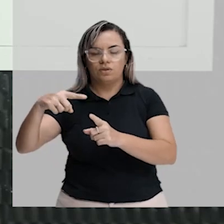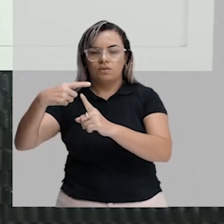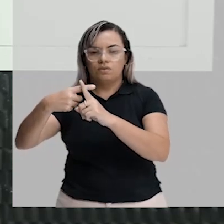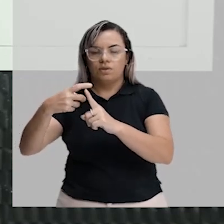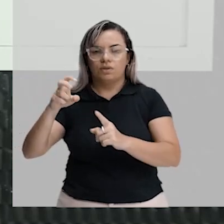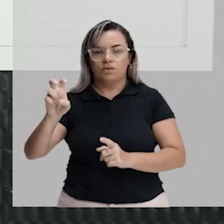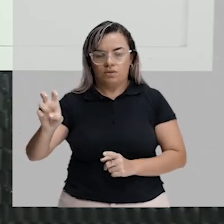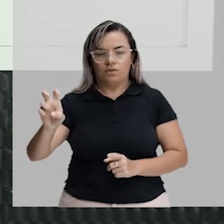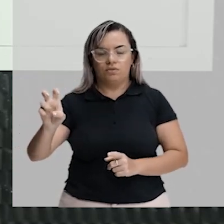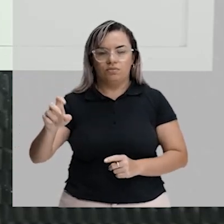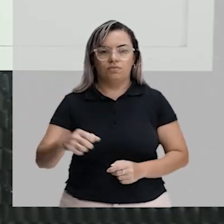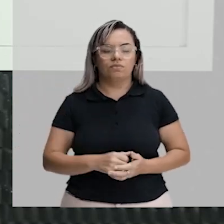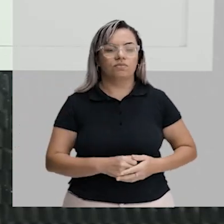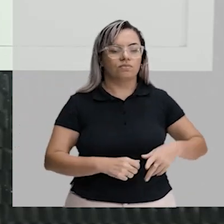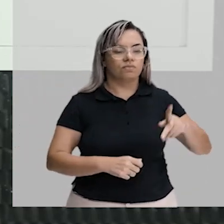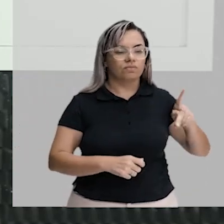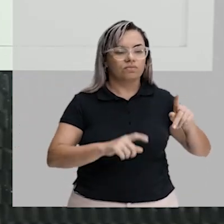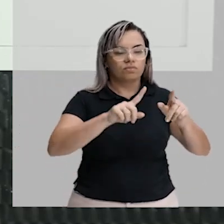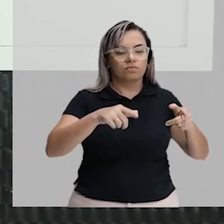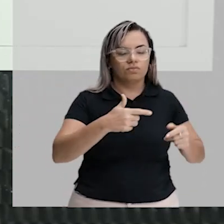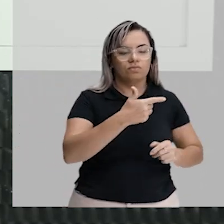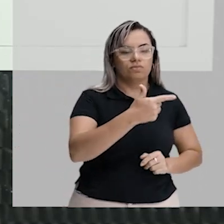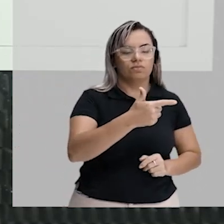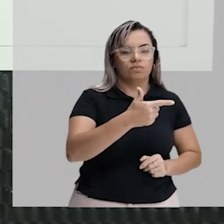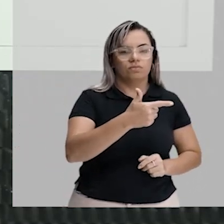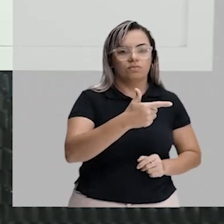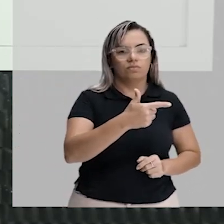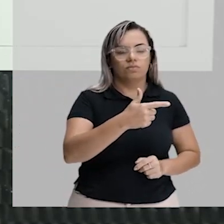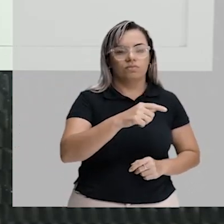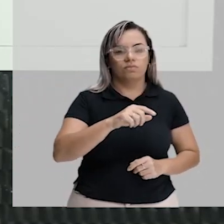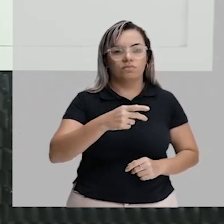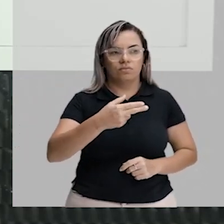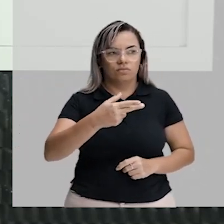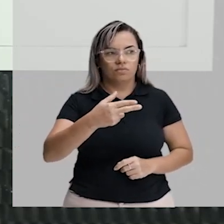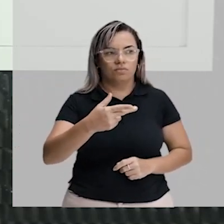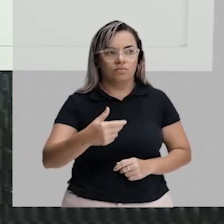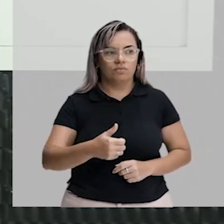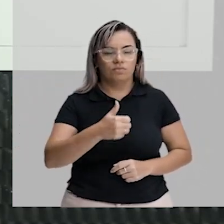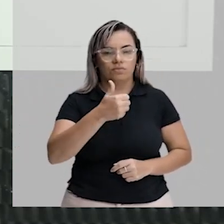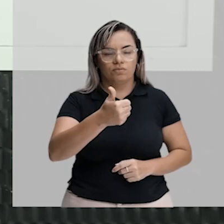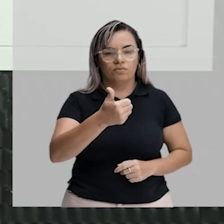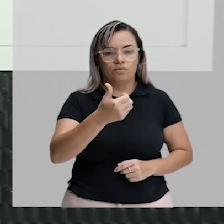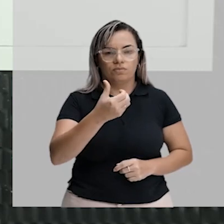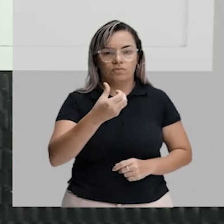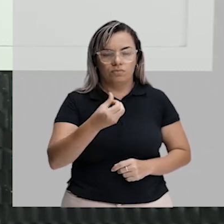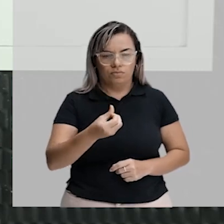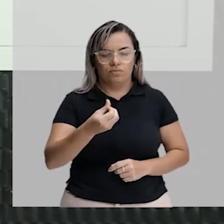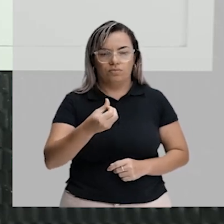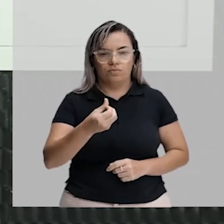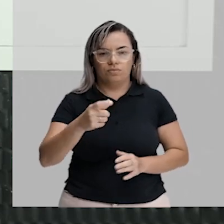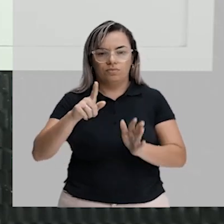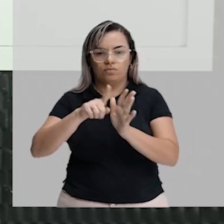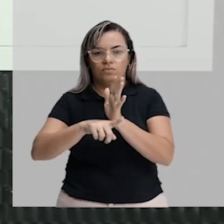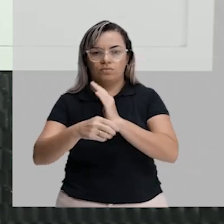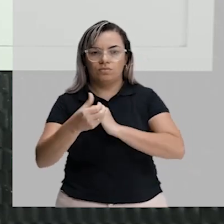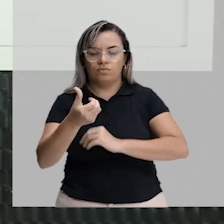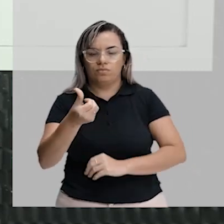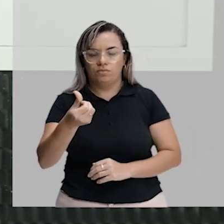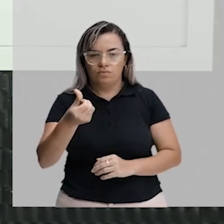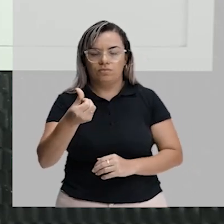então P2 vai ser igual a 16 menos